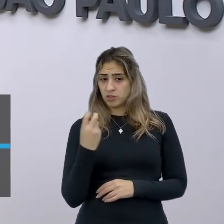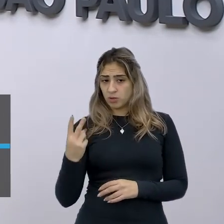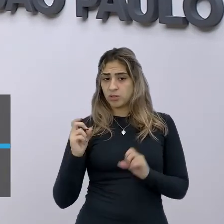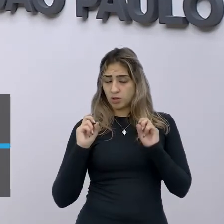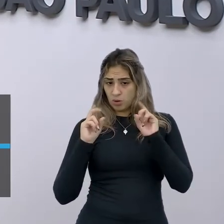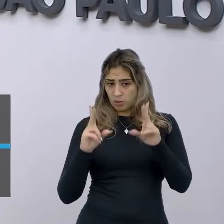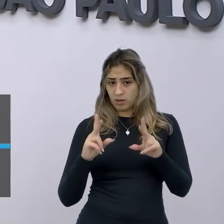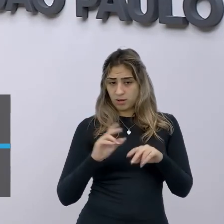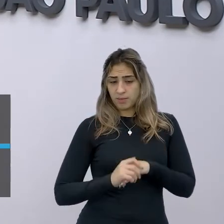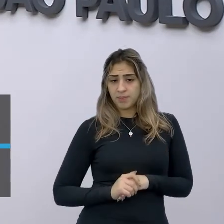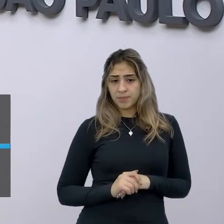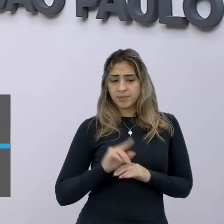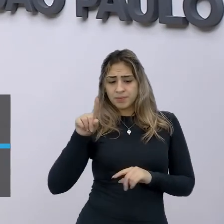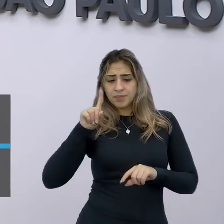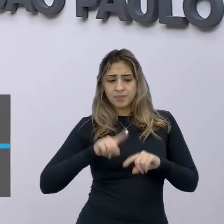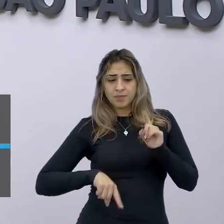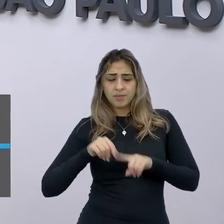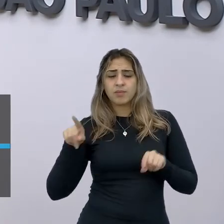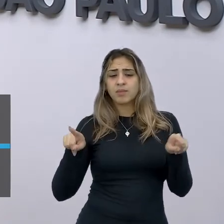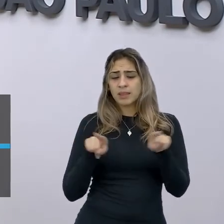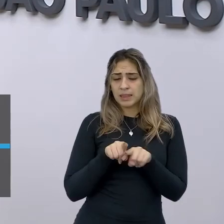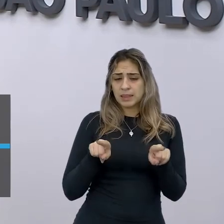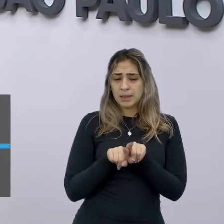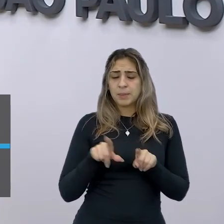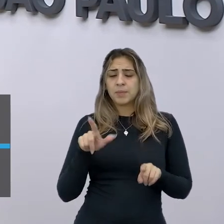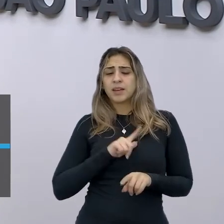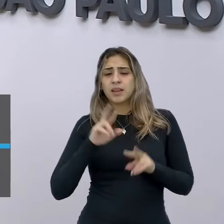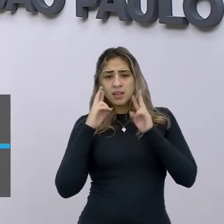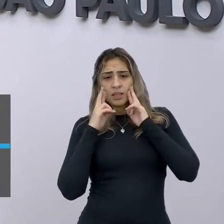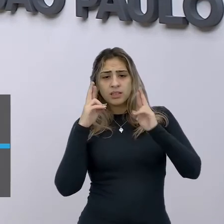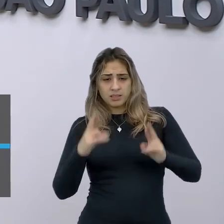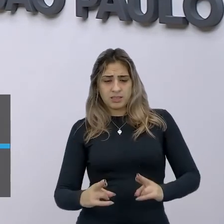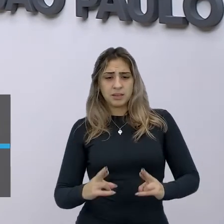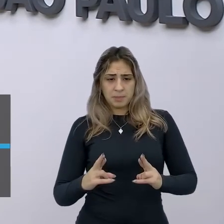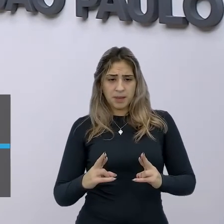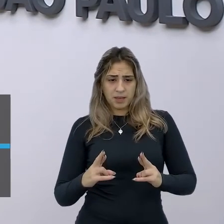2022. E nesse material também tem questões a respeito